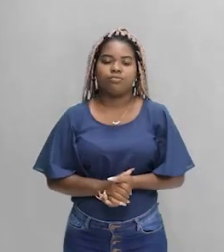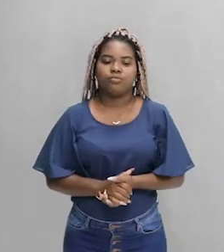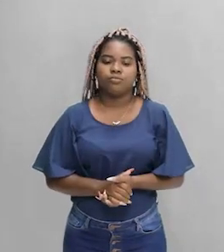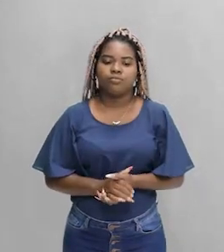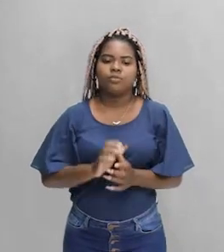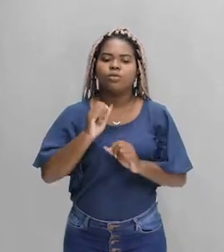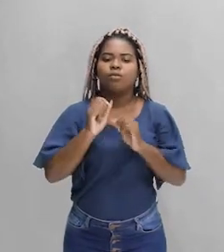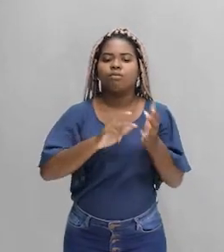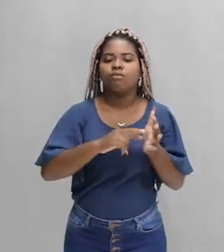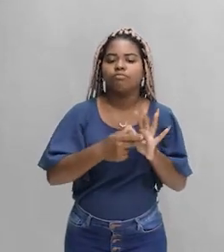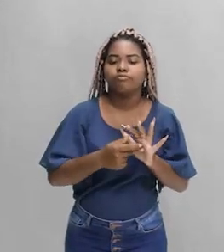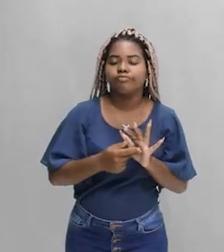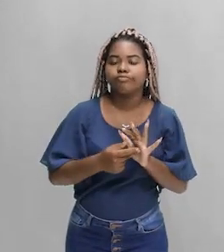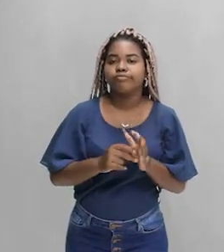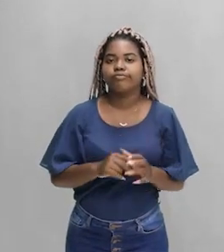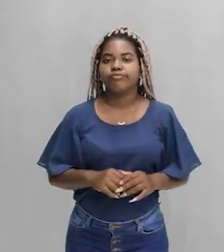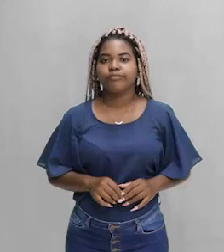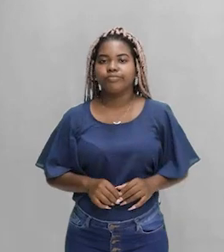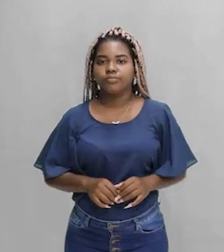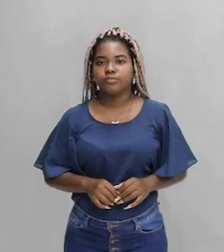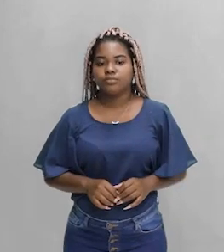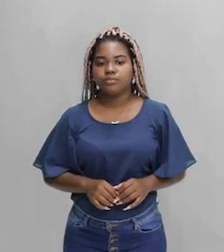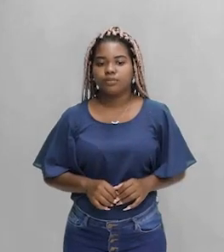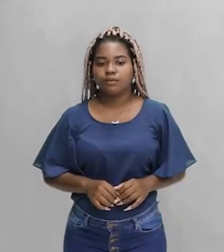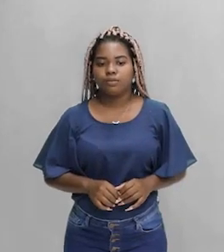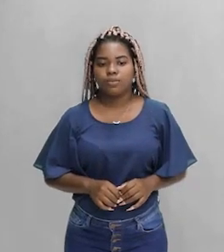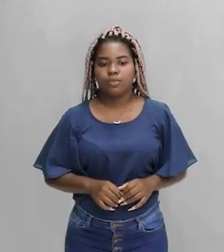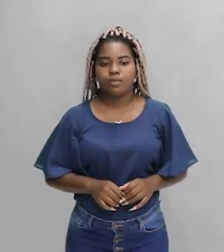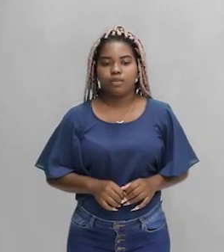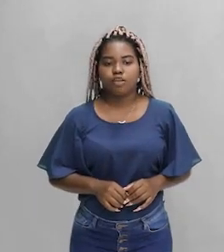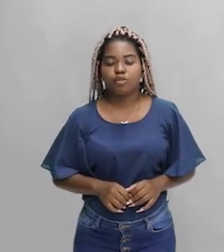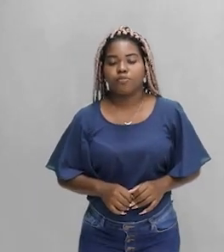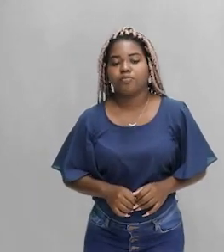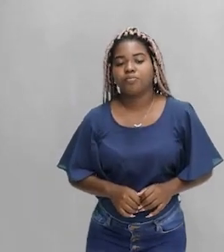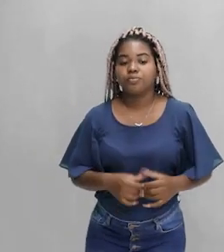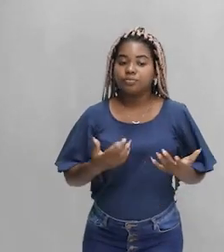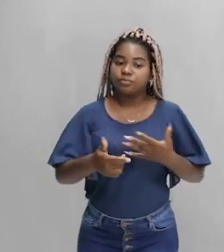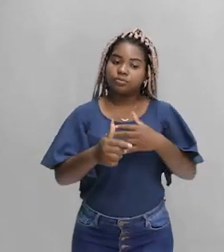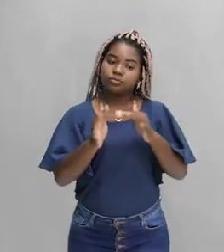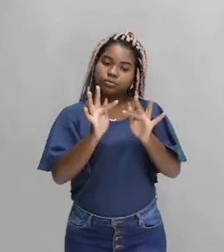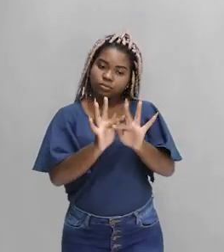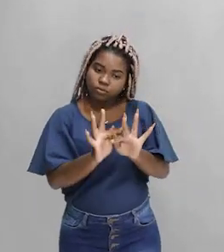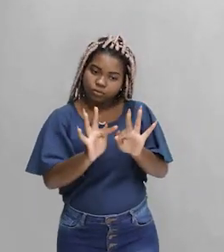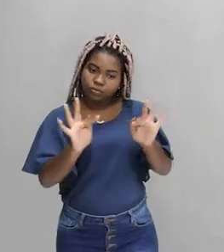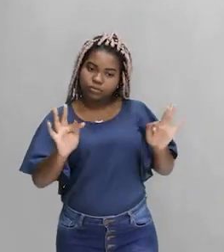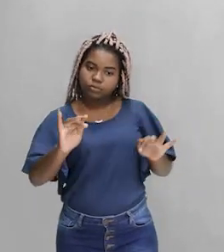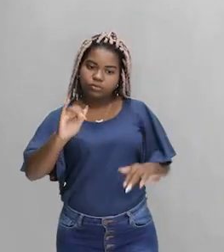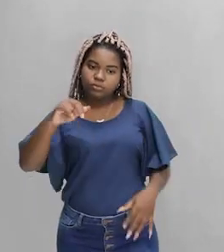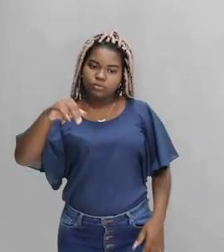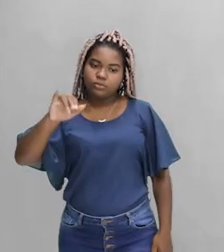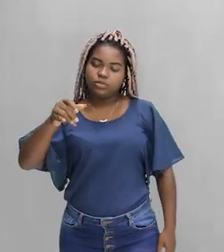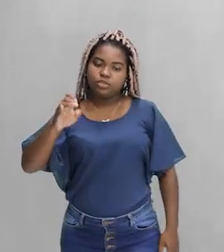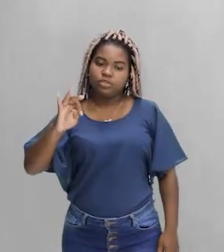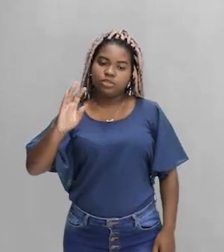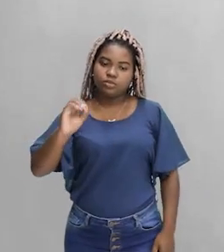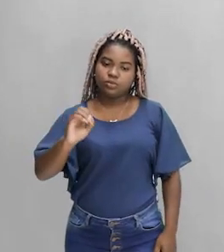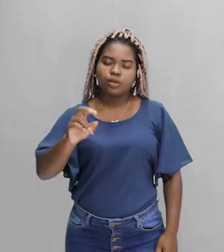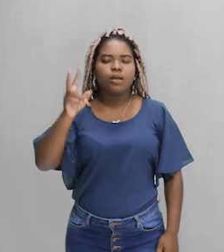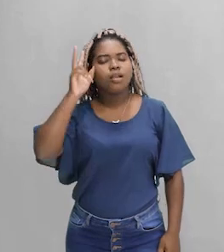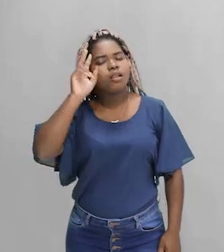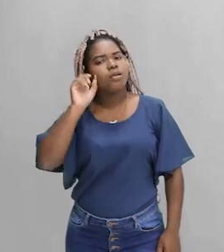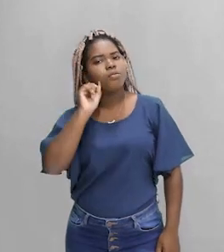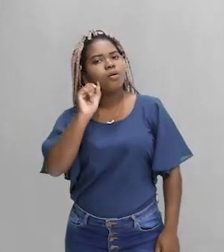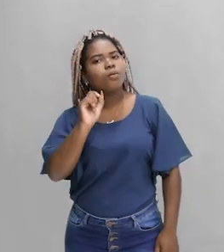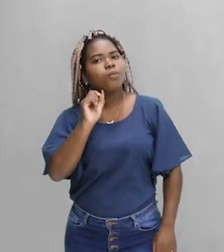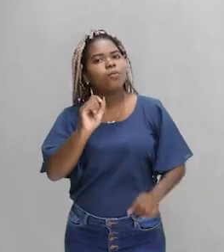isso bem aí? Gente, olha o que ele falou lá. Ele afirmou que a função é uma função injetora. Você lembra o que é uma função